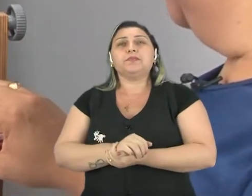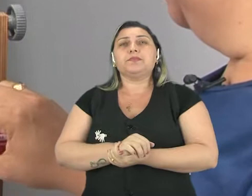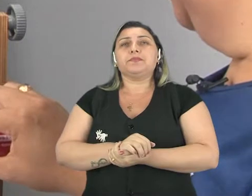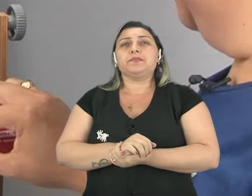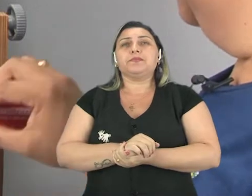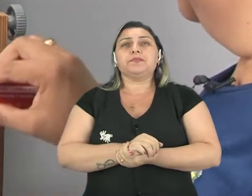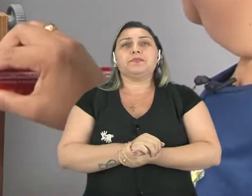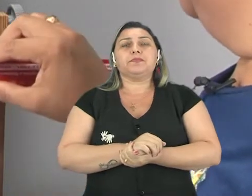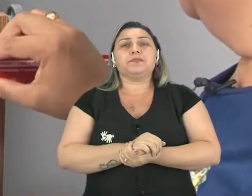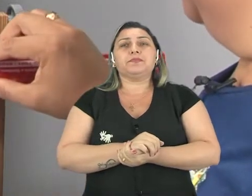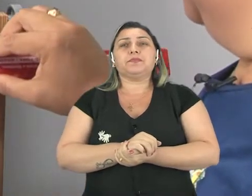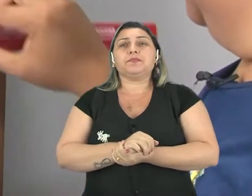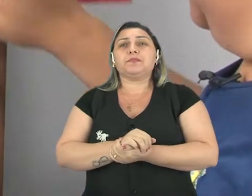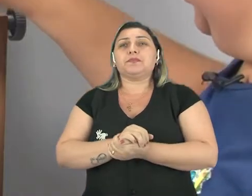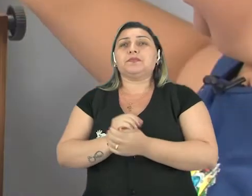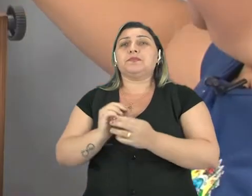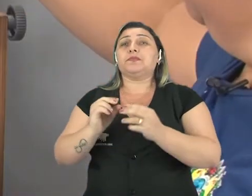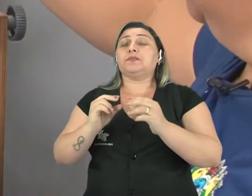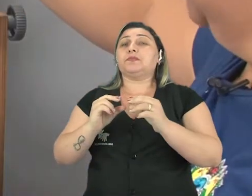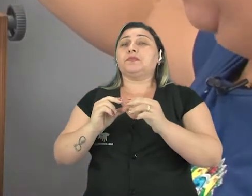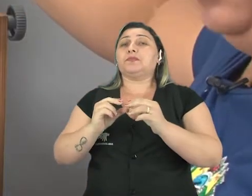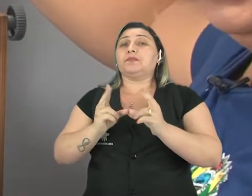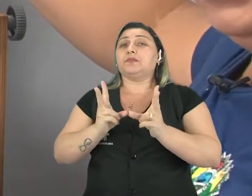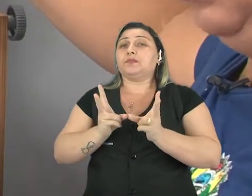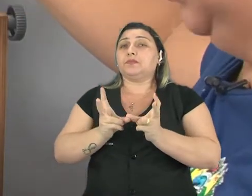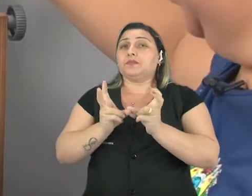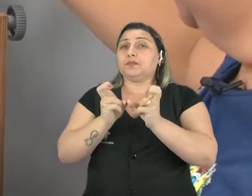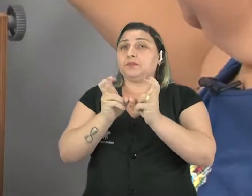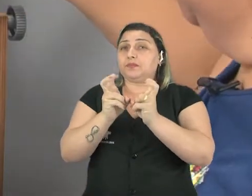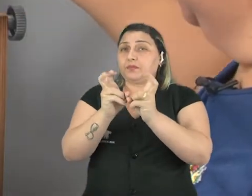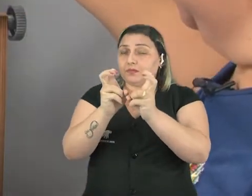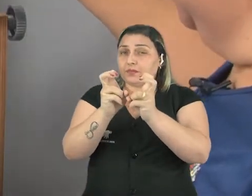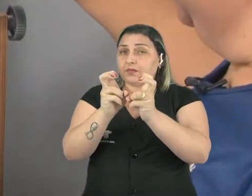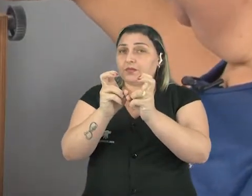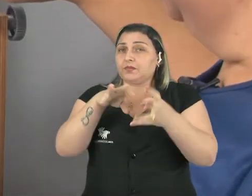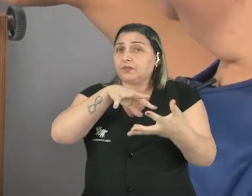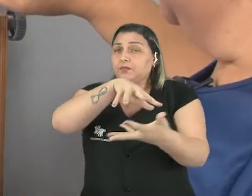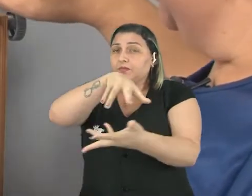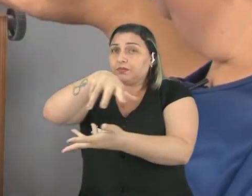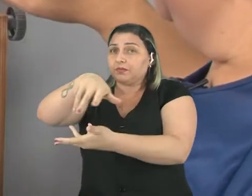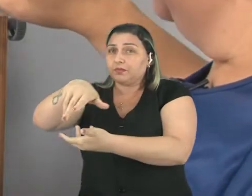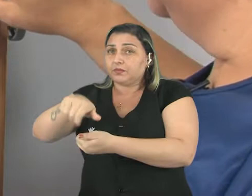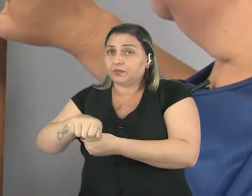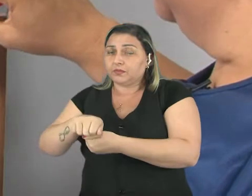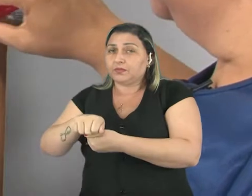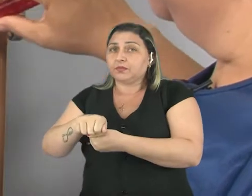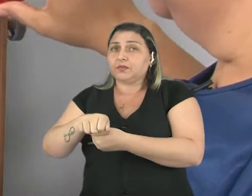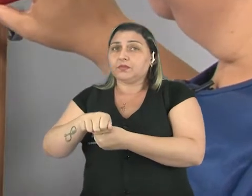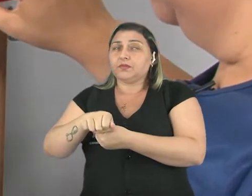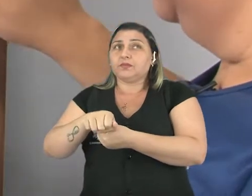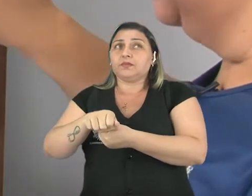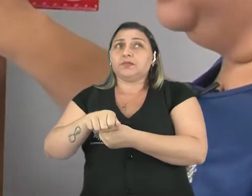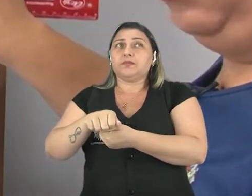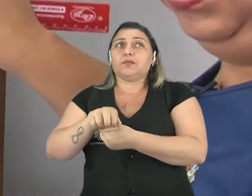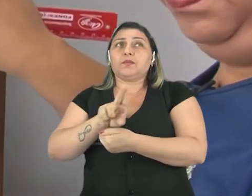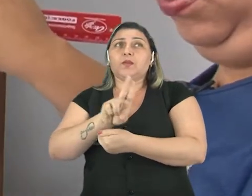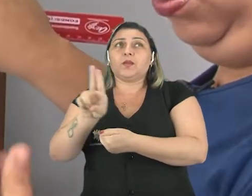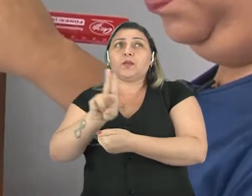aqui, de Câncer. Aí, quando a posição da Terra chegou aqui, eles criaram esse outro